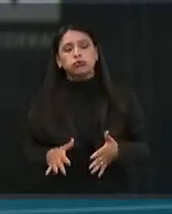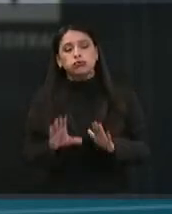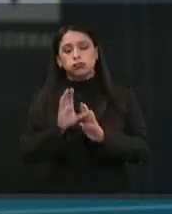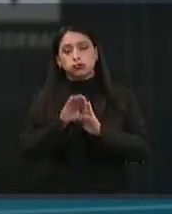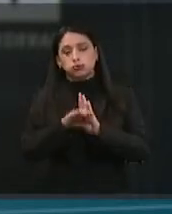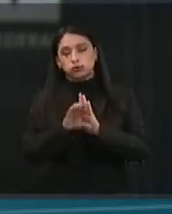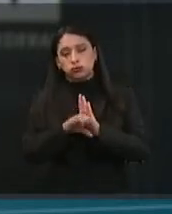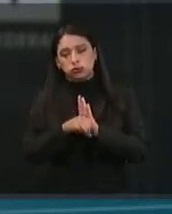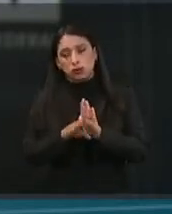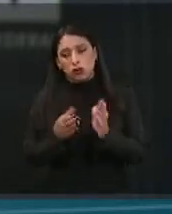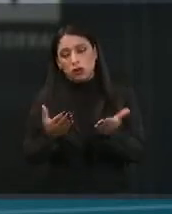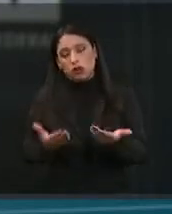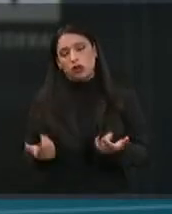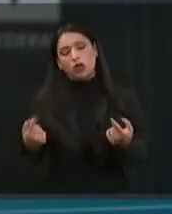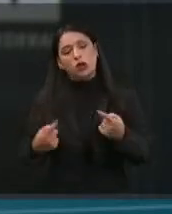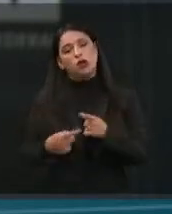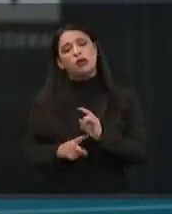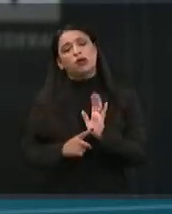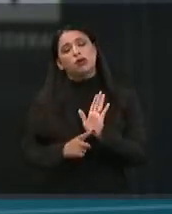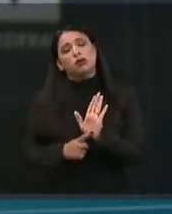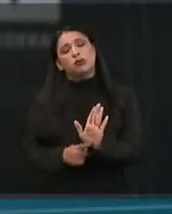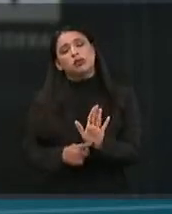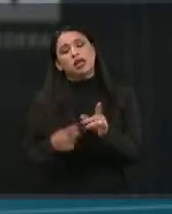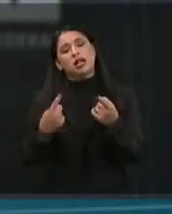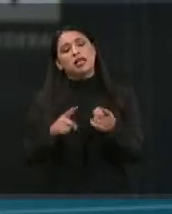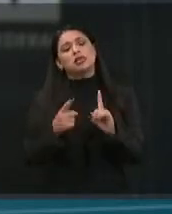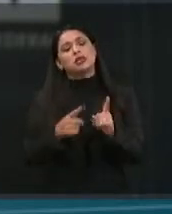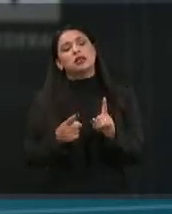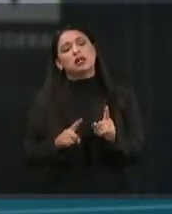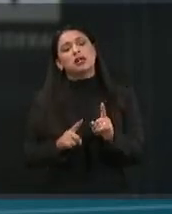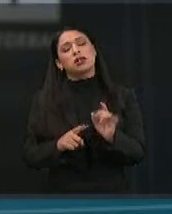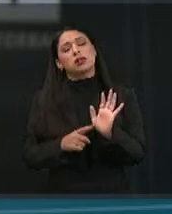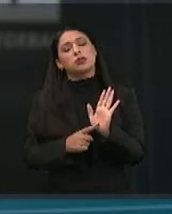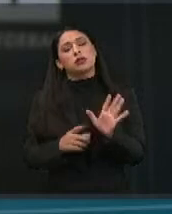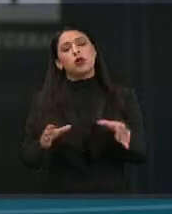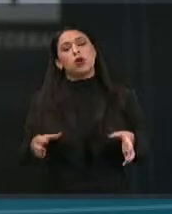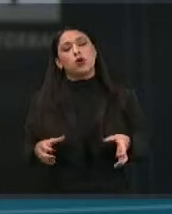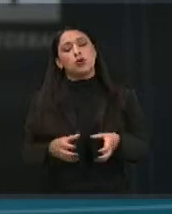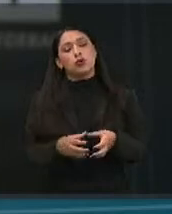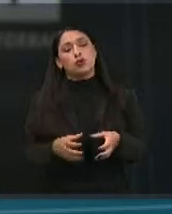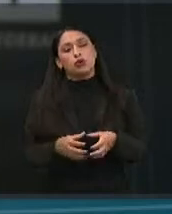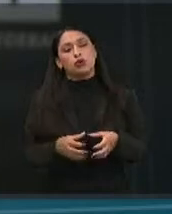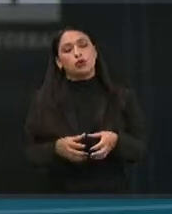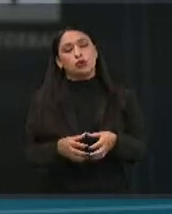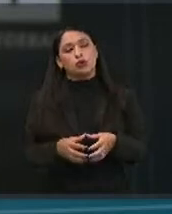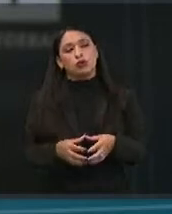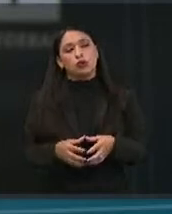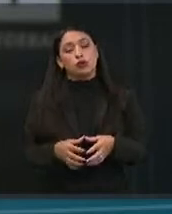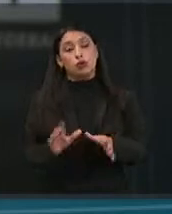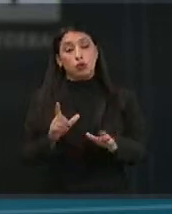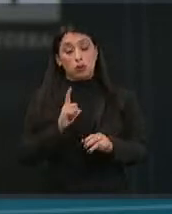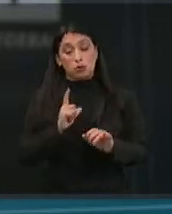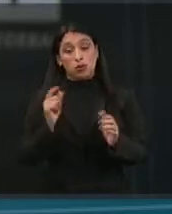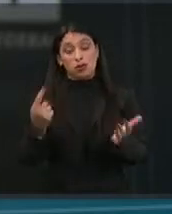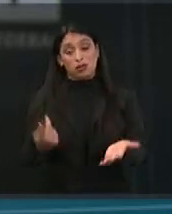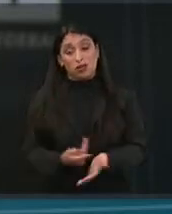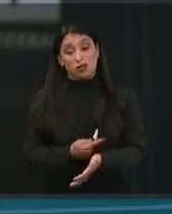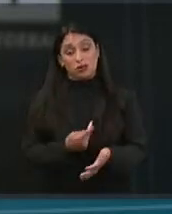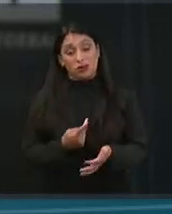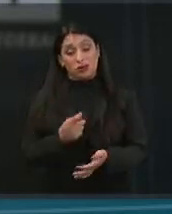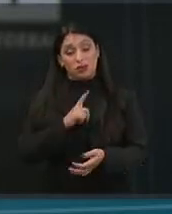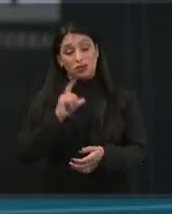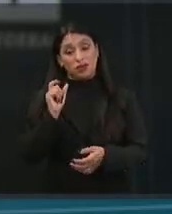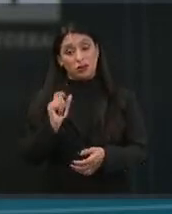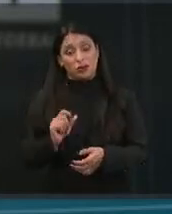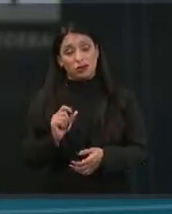conceito, contra a expressão legítima, a crítica e mesmo a expressão de grupos socialmente minorizados, pode levar a uma situação de indefinição